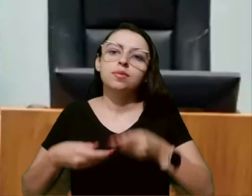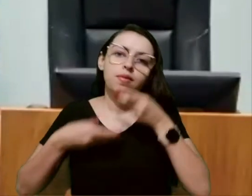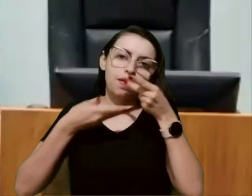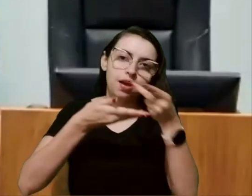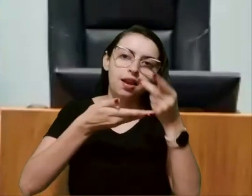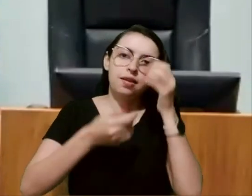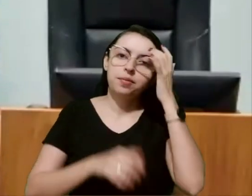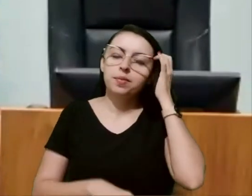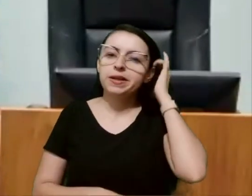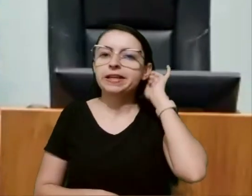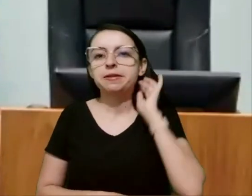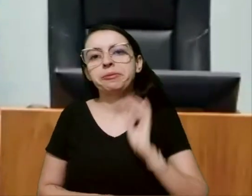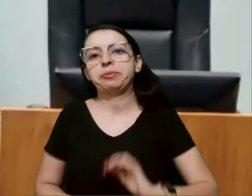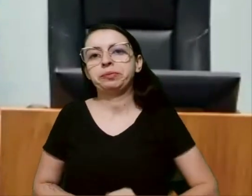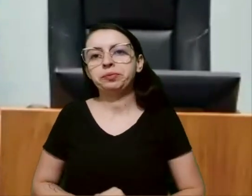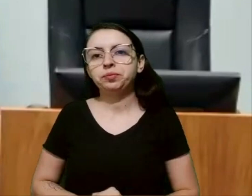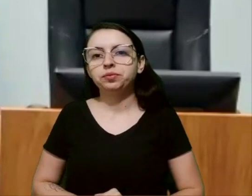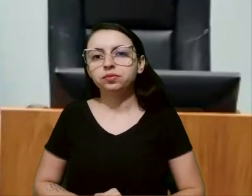palavra.